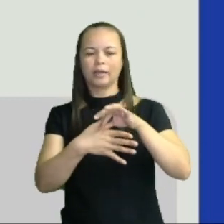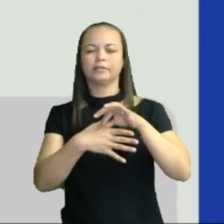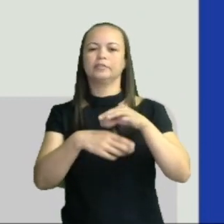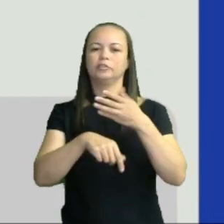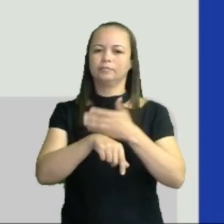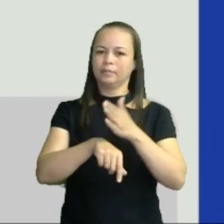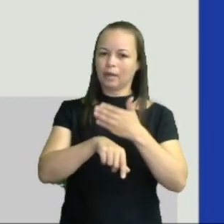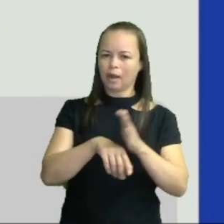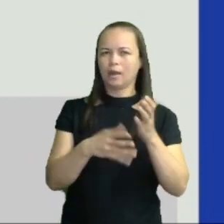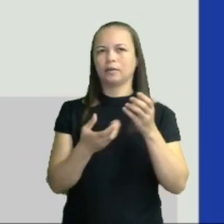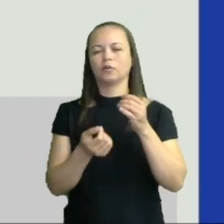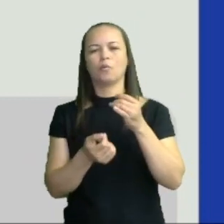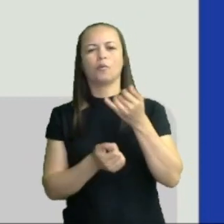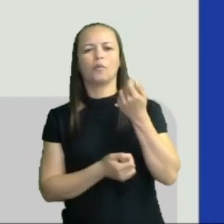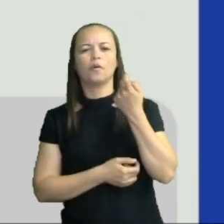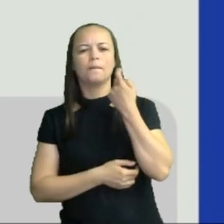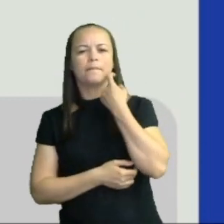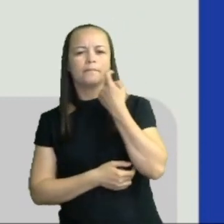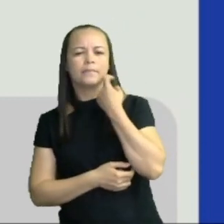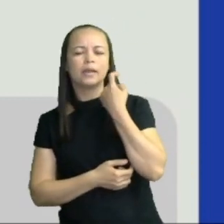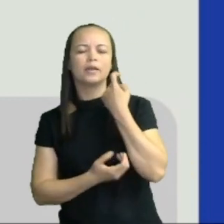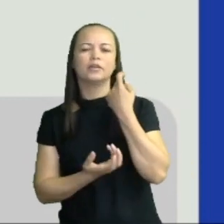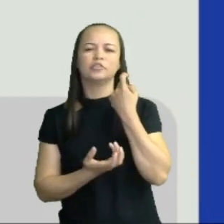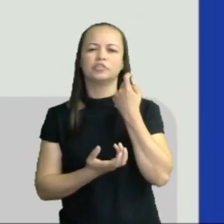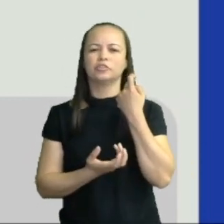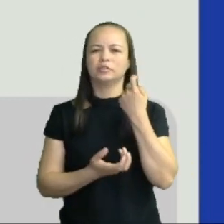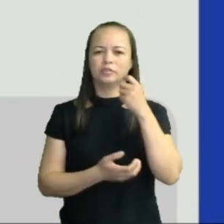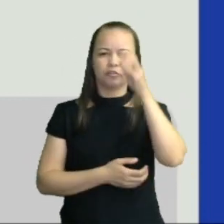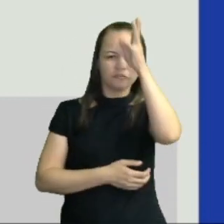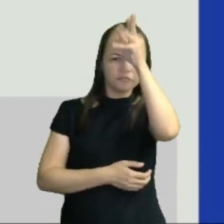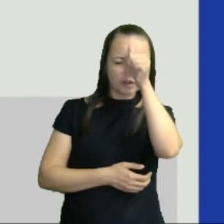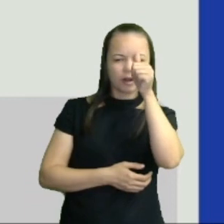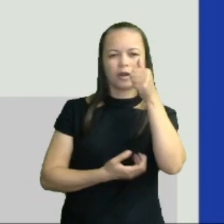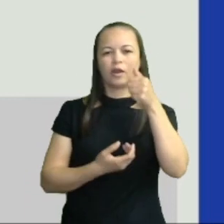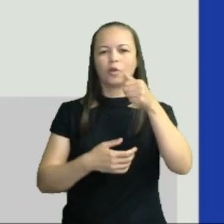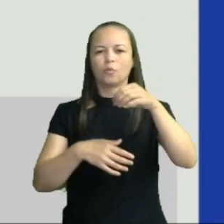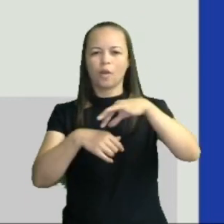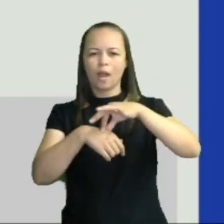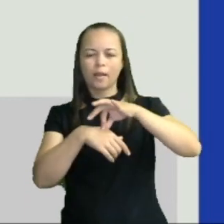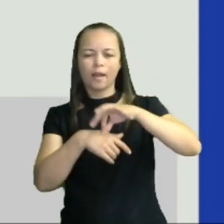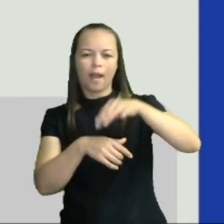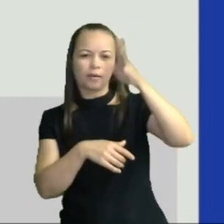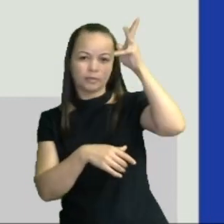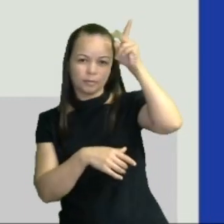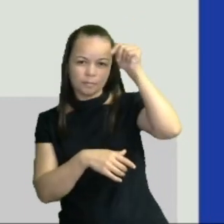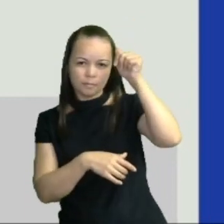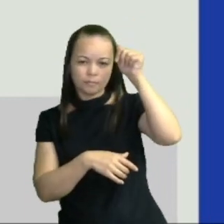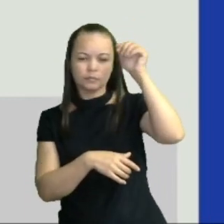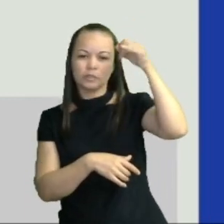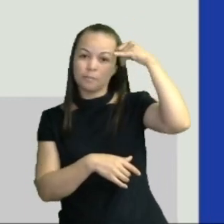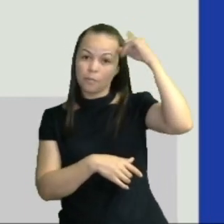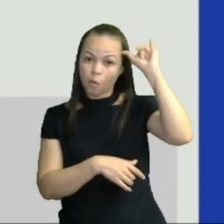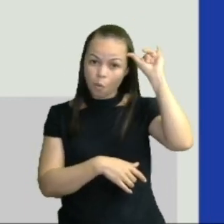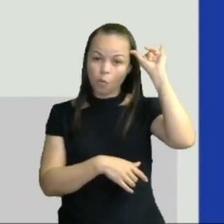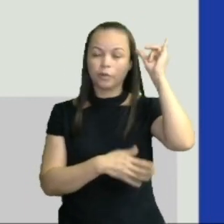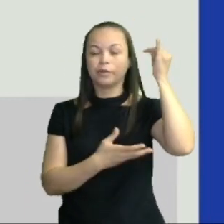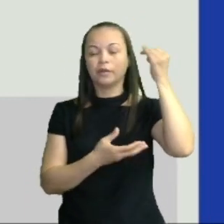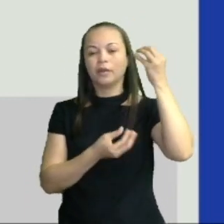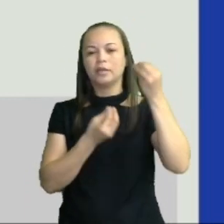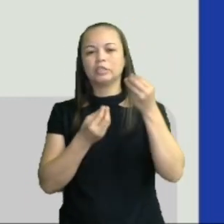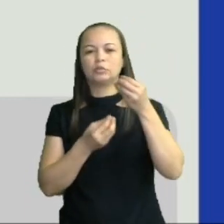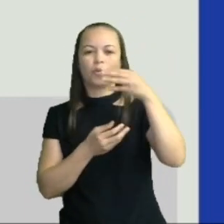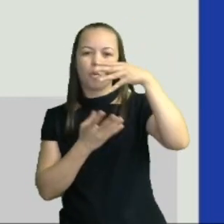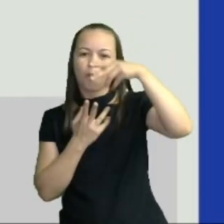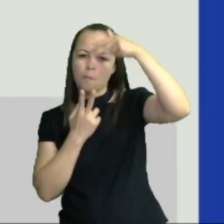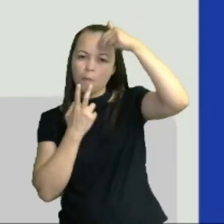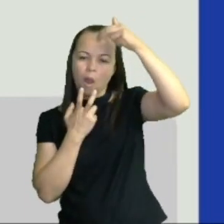brancas como peixe, frango, como as carnes vermelhas, que é a carne do boi, a carne do bode, tá? O ovo, o leite